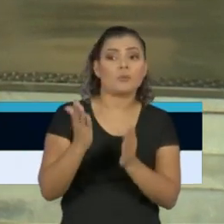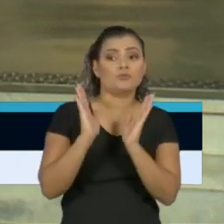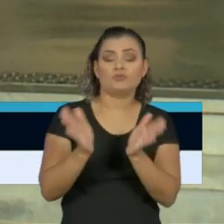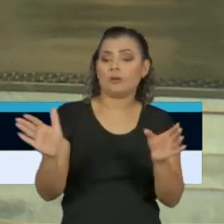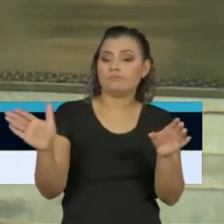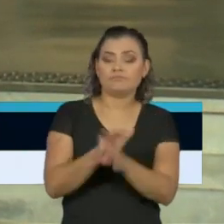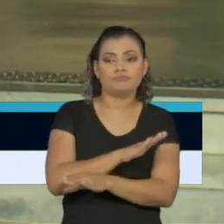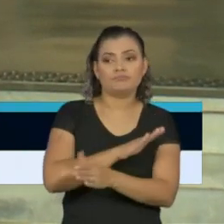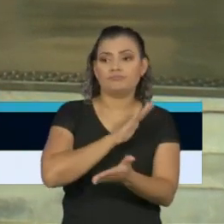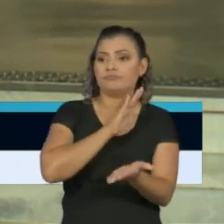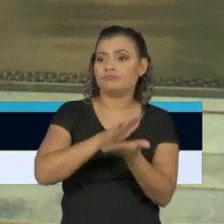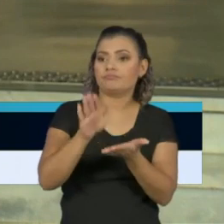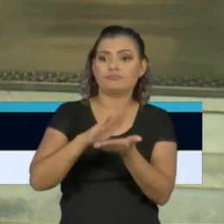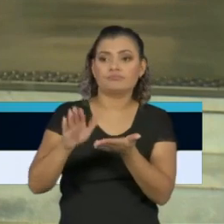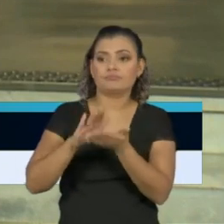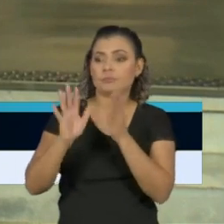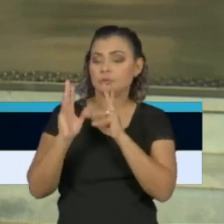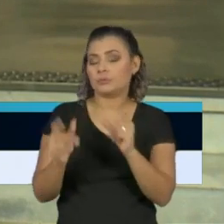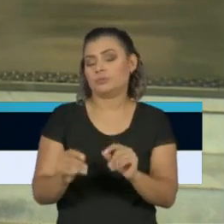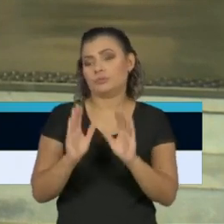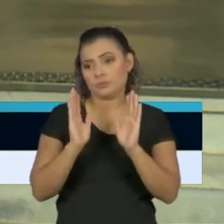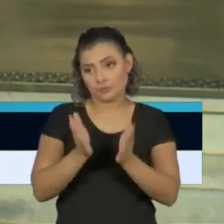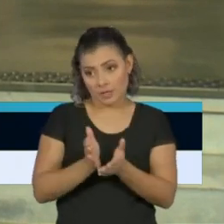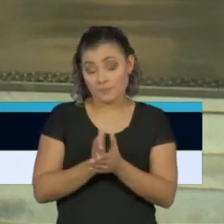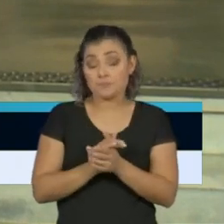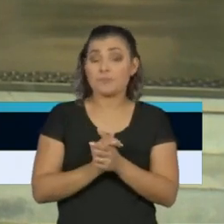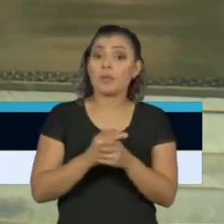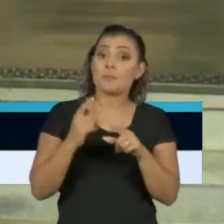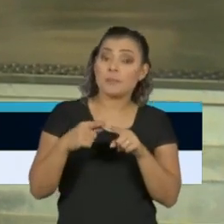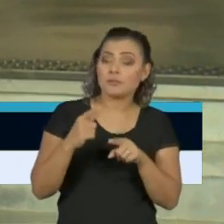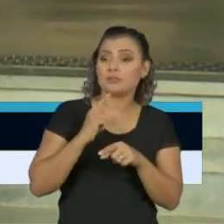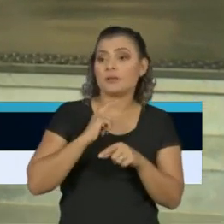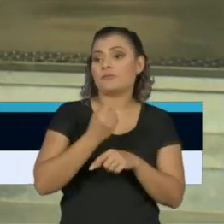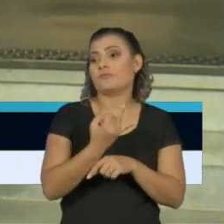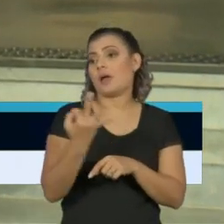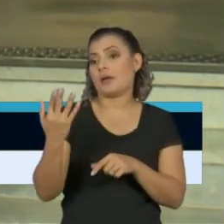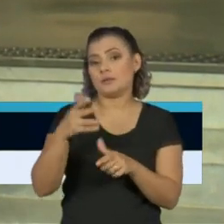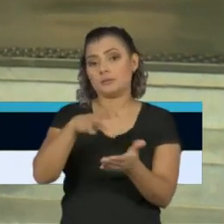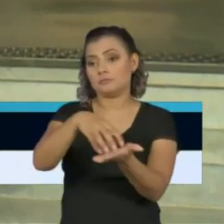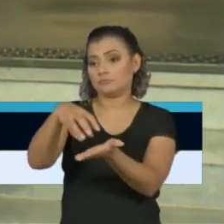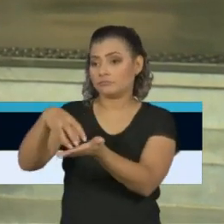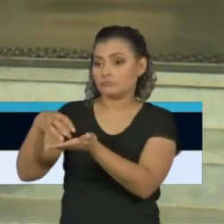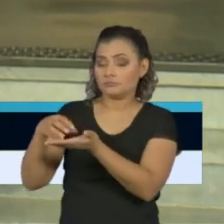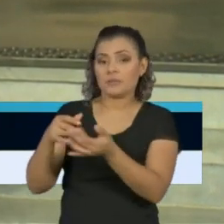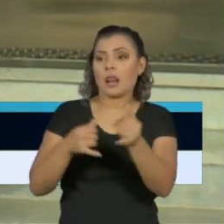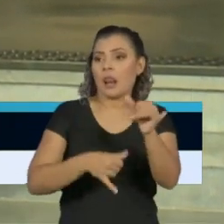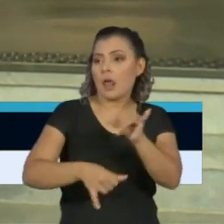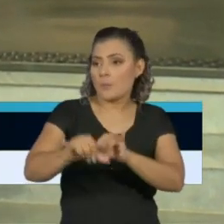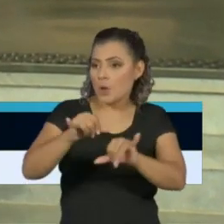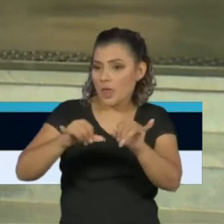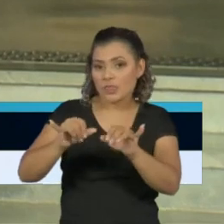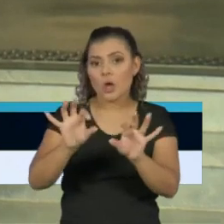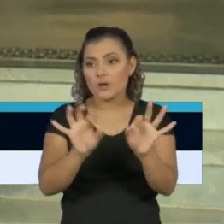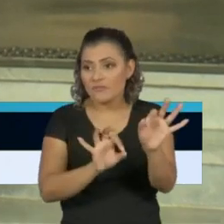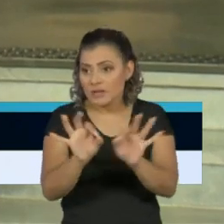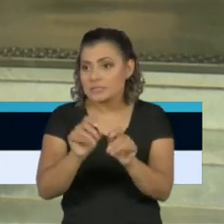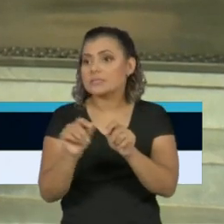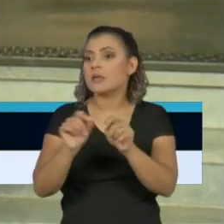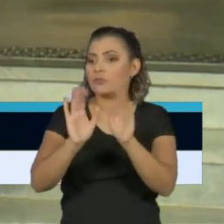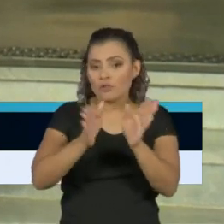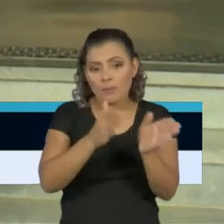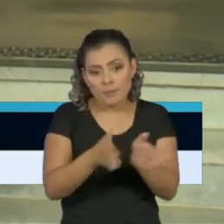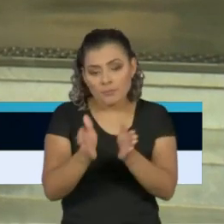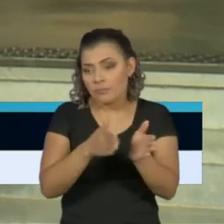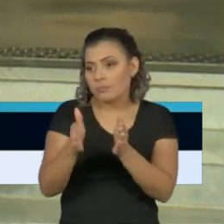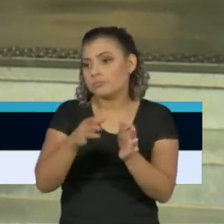tem agora, não vou nominar, mas temos várias entidades que estão realizando os exames para nós,